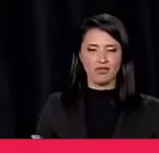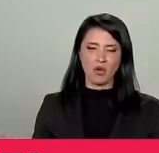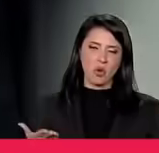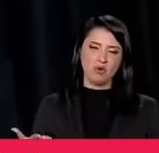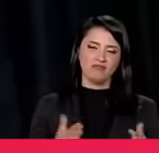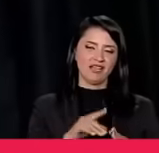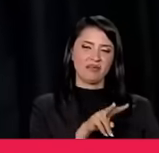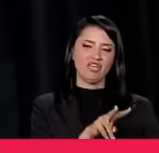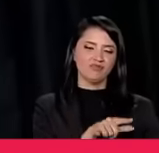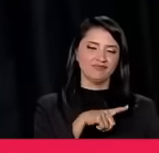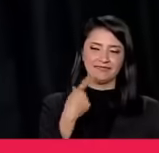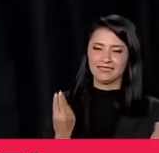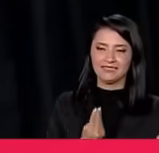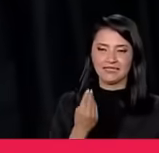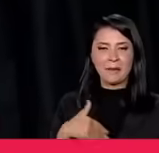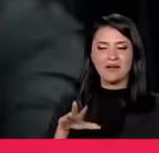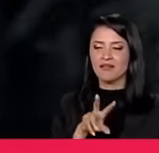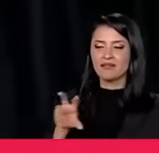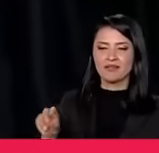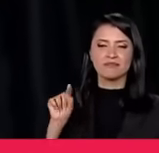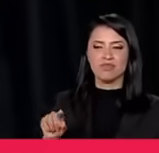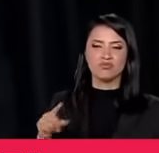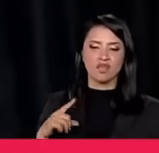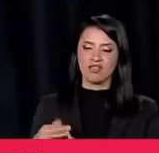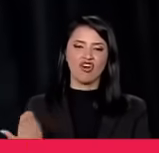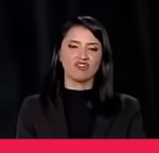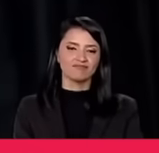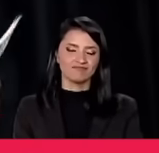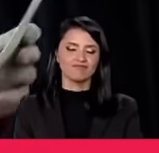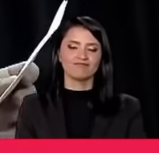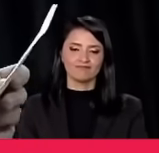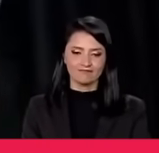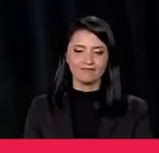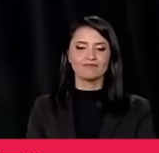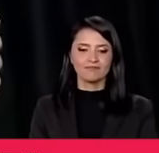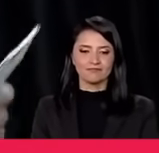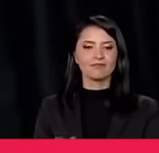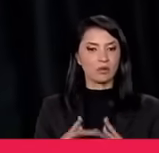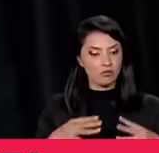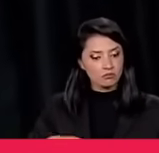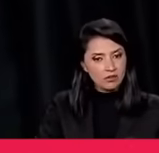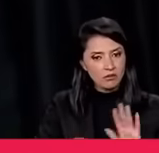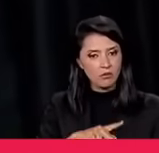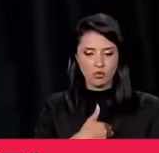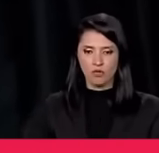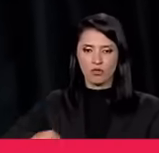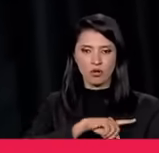nos abrigos. E mais de 500 mil pessoas que estão fora de casa. Todos os ministérios do nosso governo estão